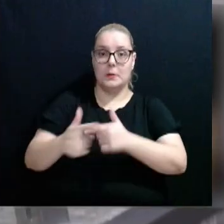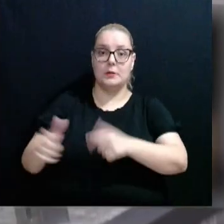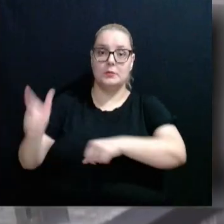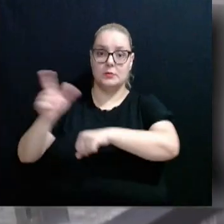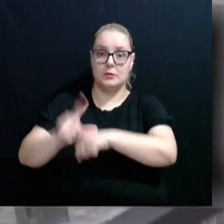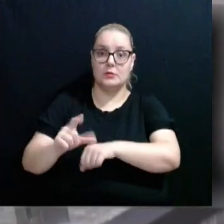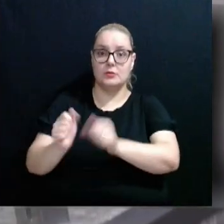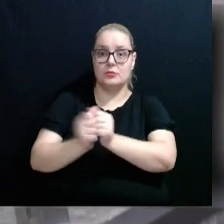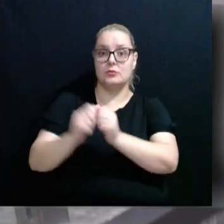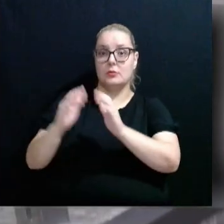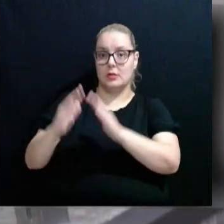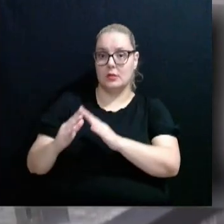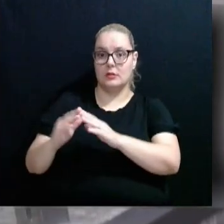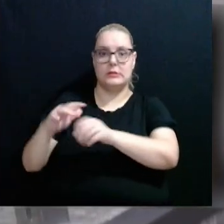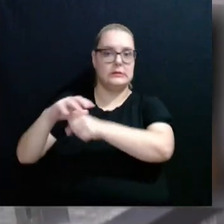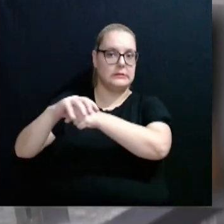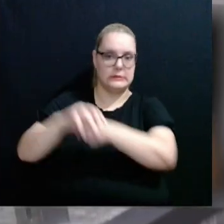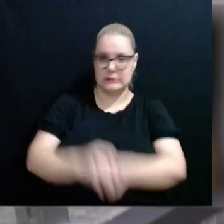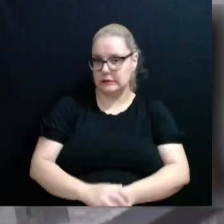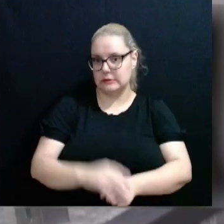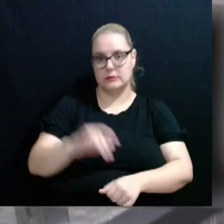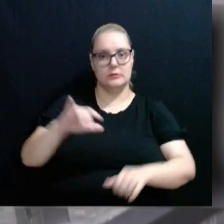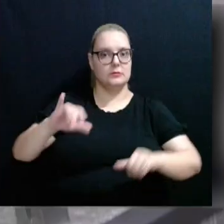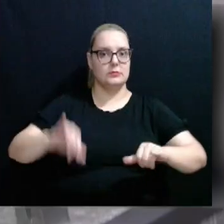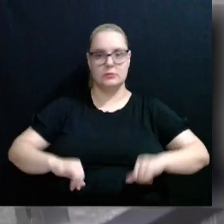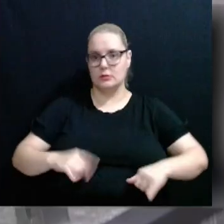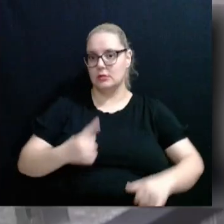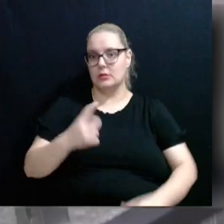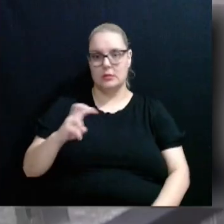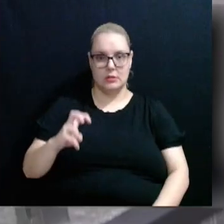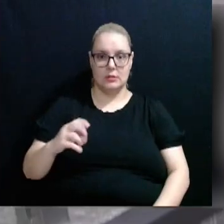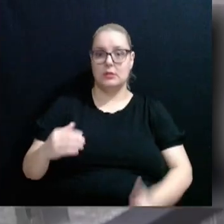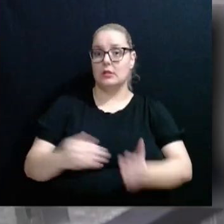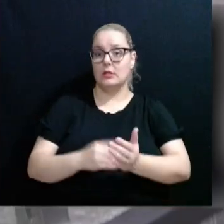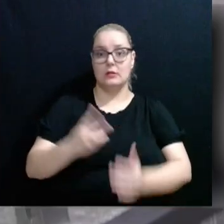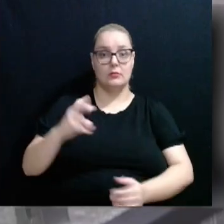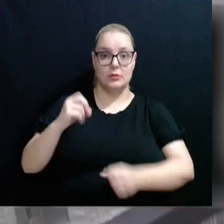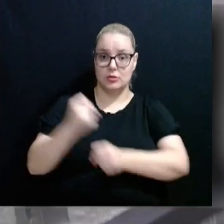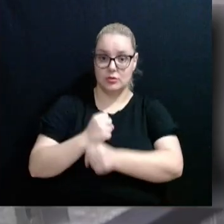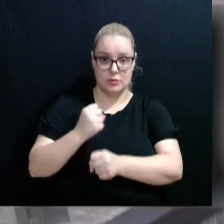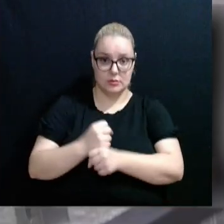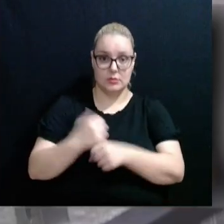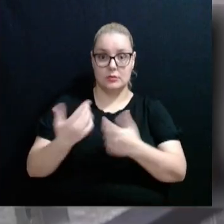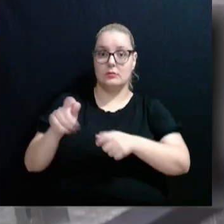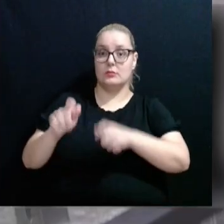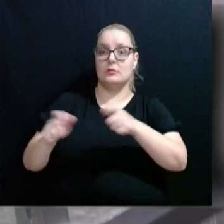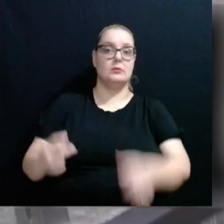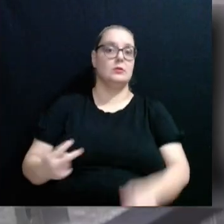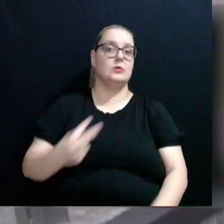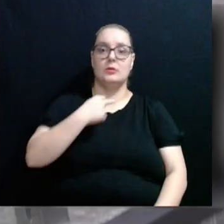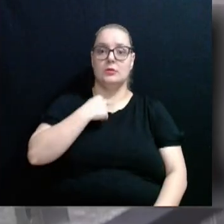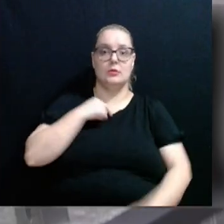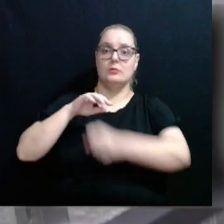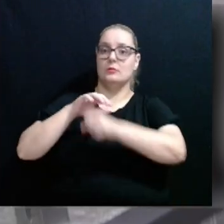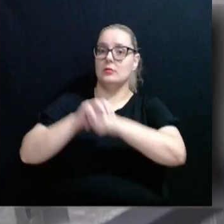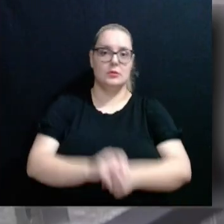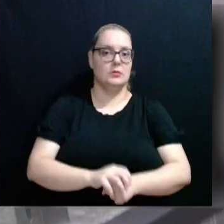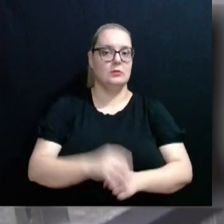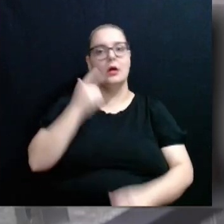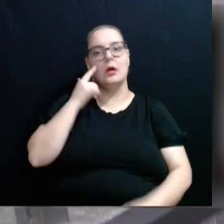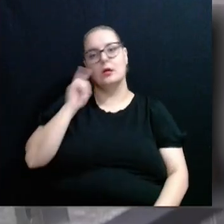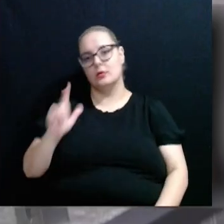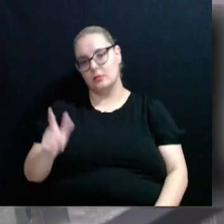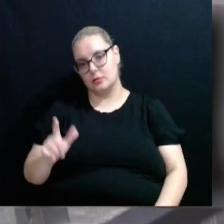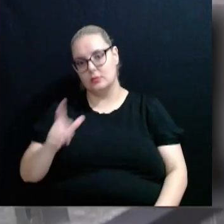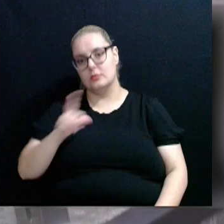que estão ali há 15, às vezes até 20 anos. Então, essas pessoas não podem ser pressionadas. É claro que elas vão ter que